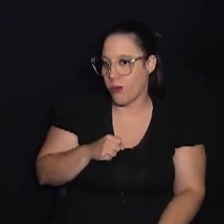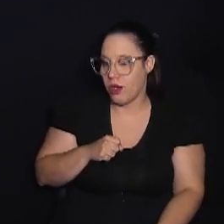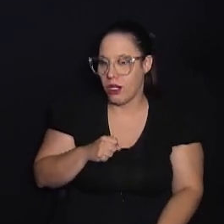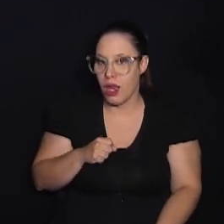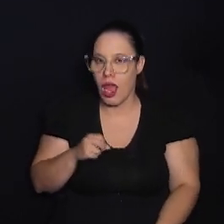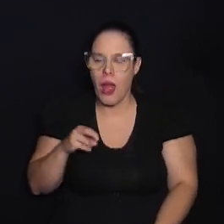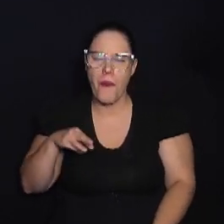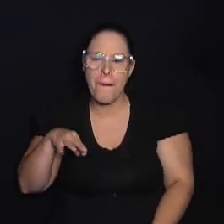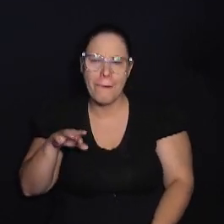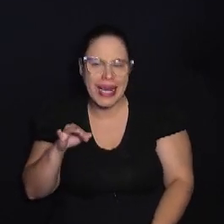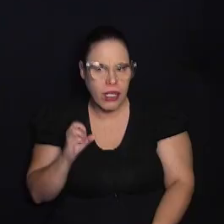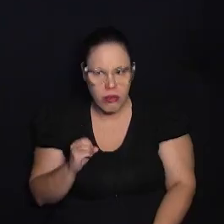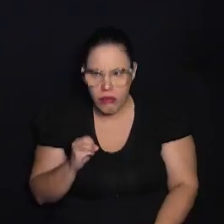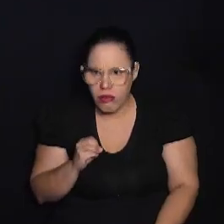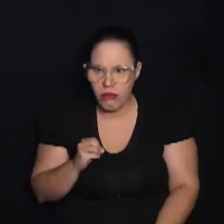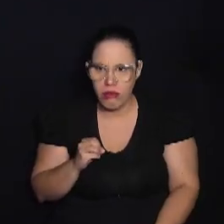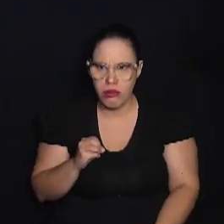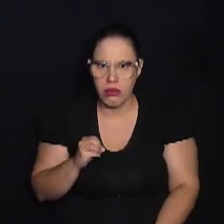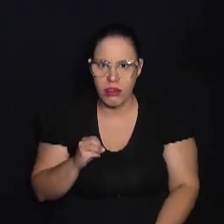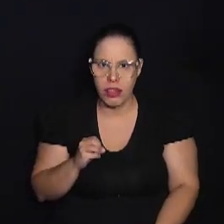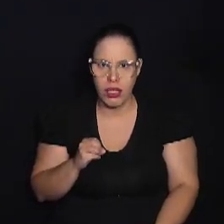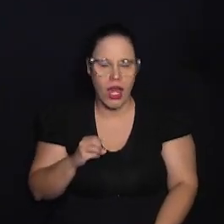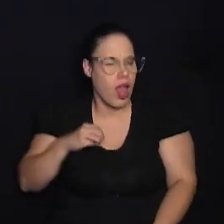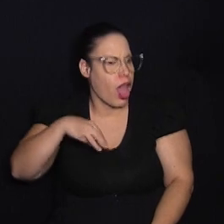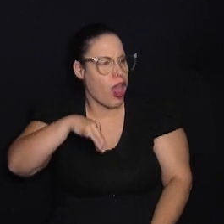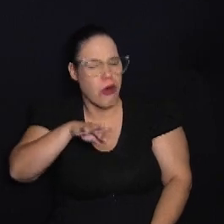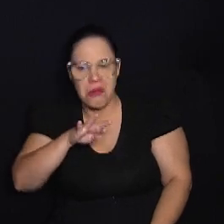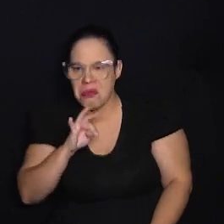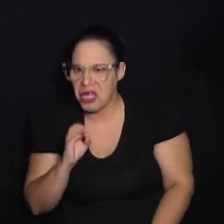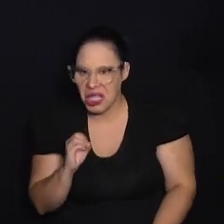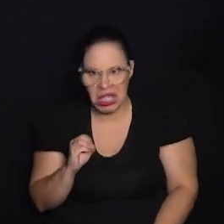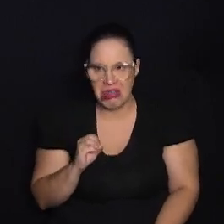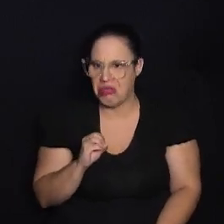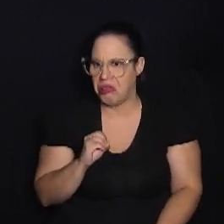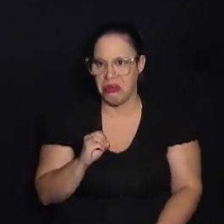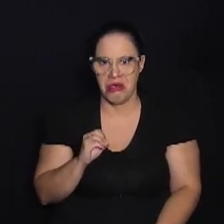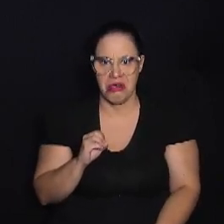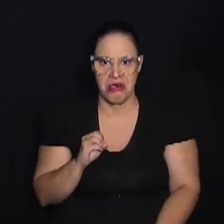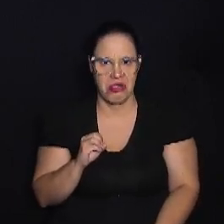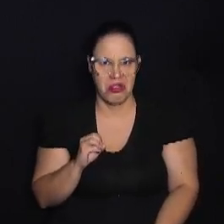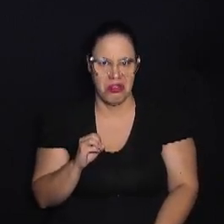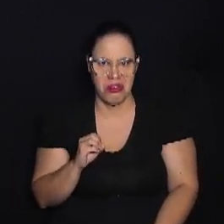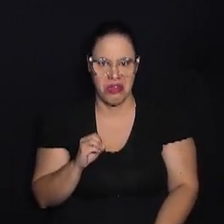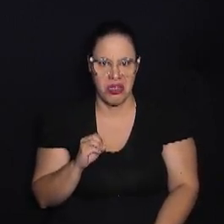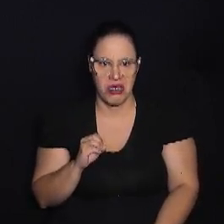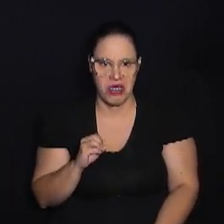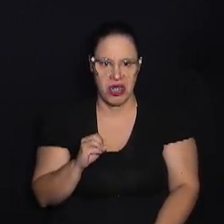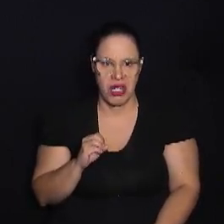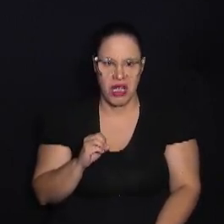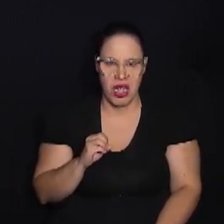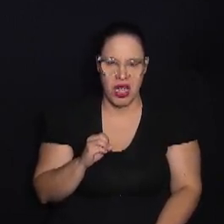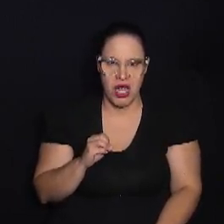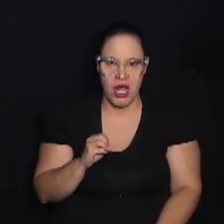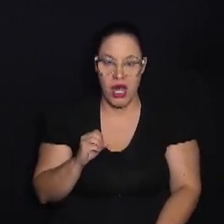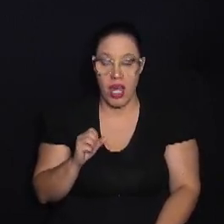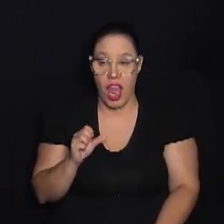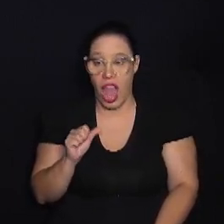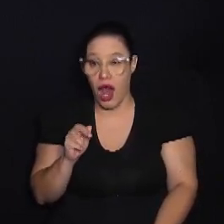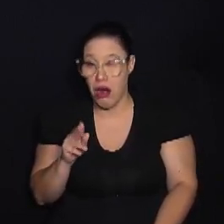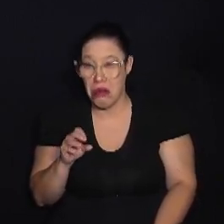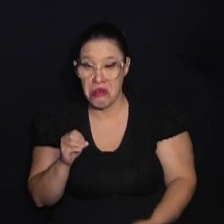mito? Isso é um mito, né? Não, assim, às vezes ele pode ter alguns que têm álcool, que é mais irritativo